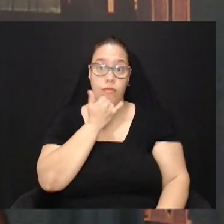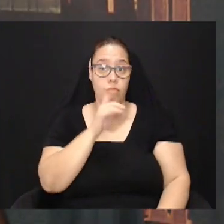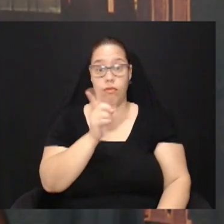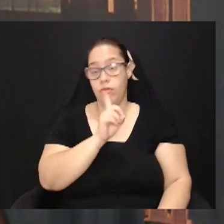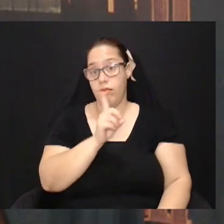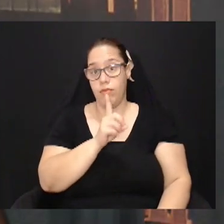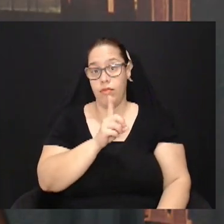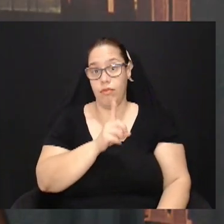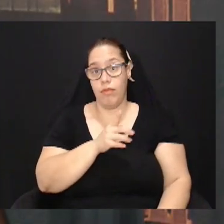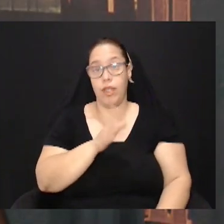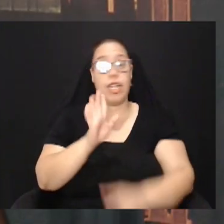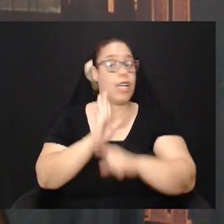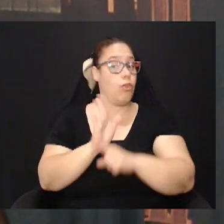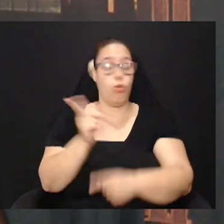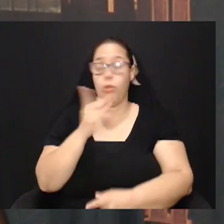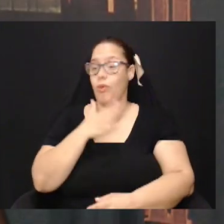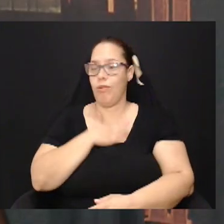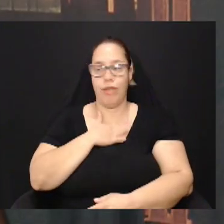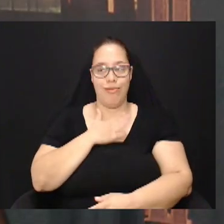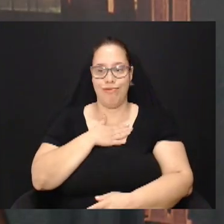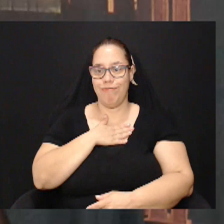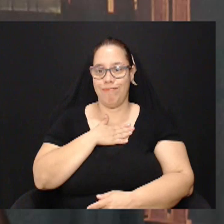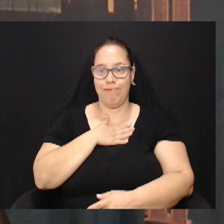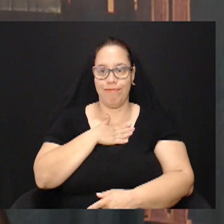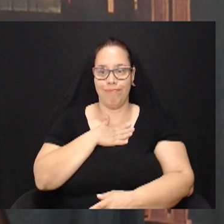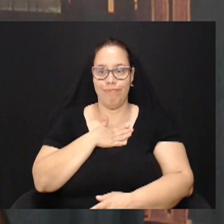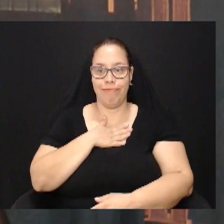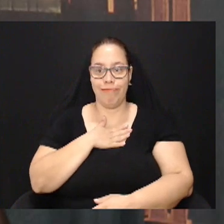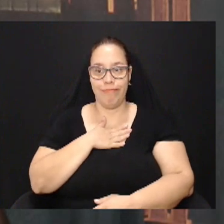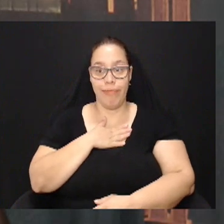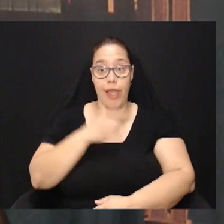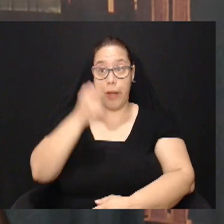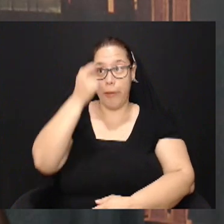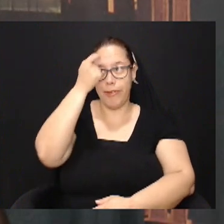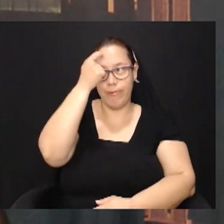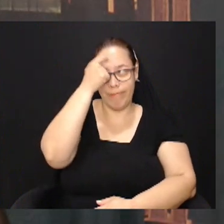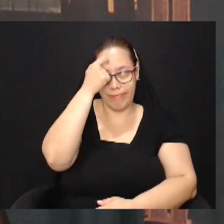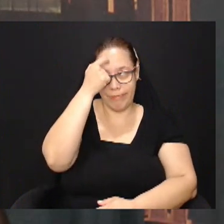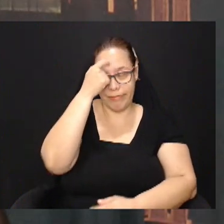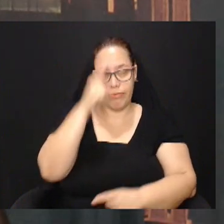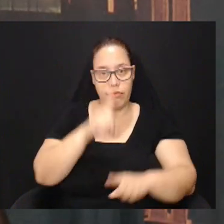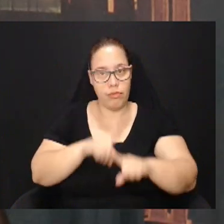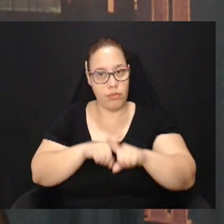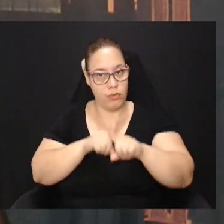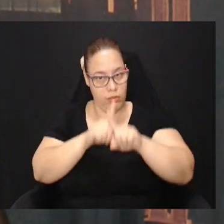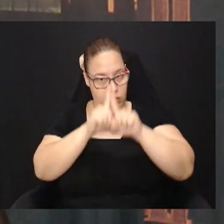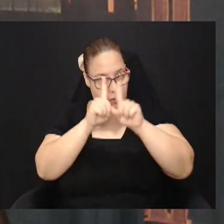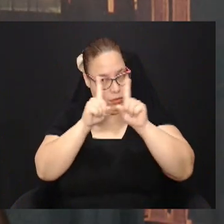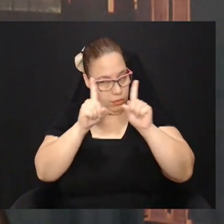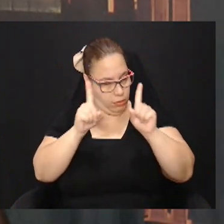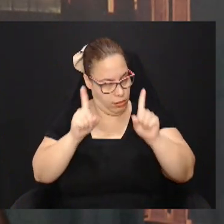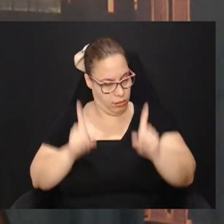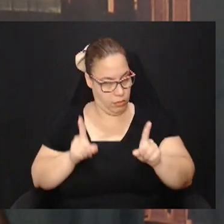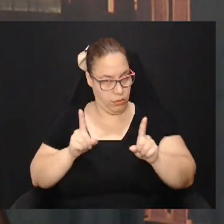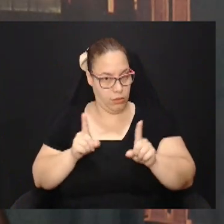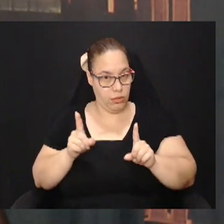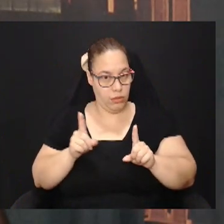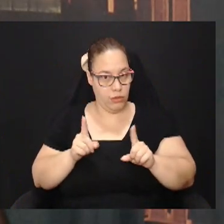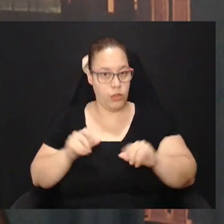mim. É muito mais uma consciência. Porém, se eu estou no momento de